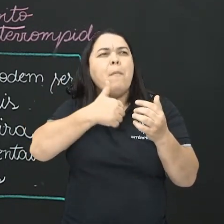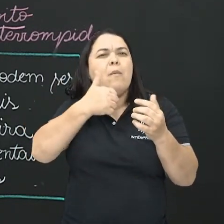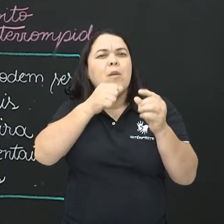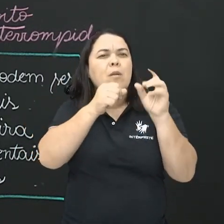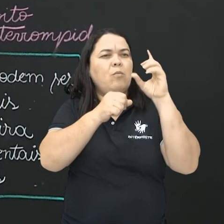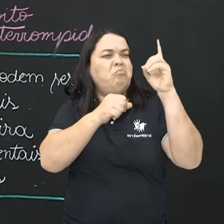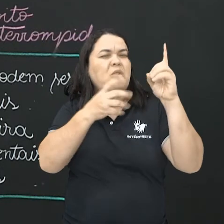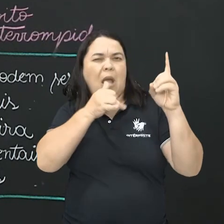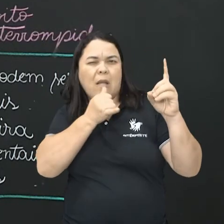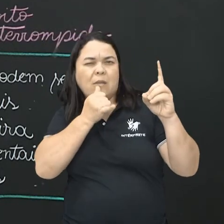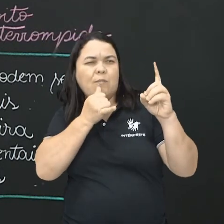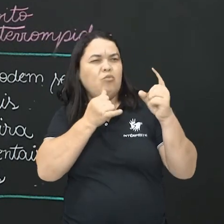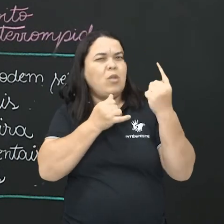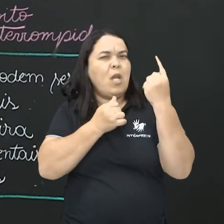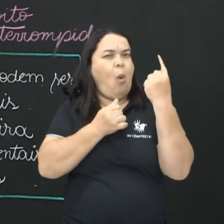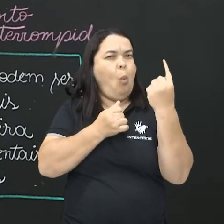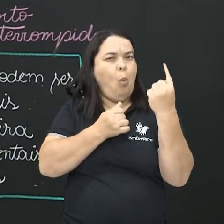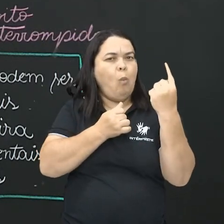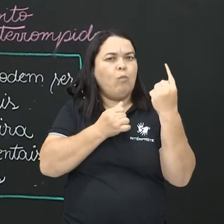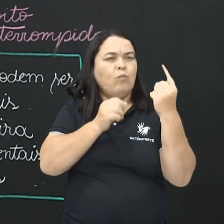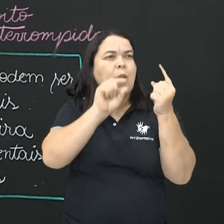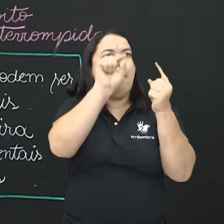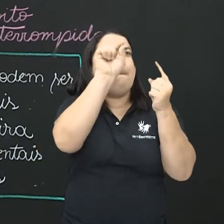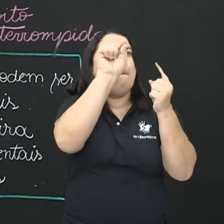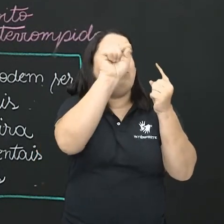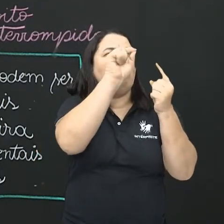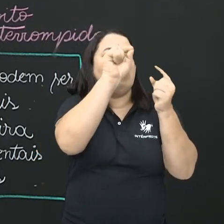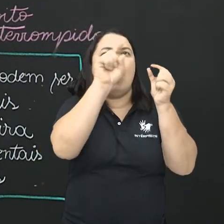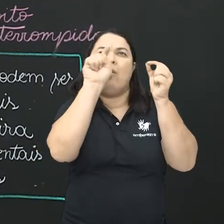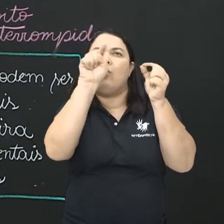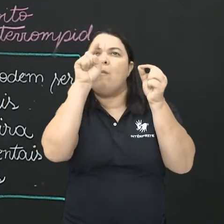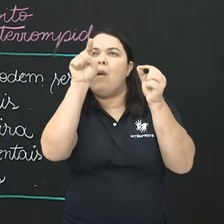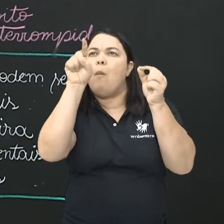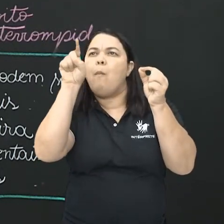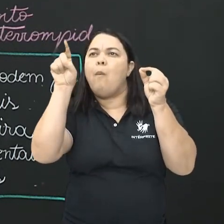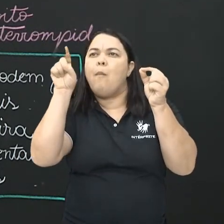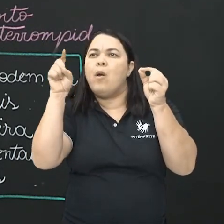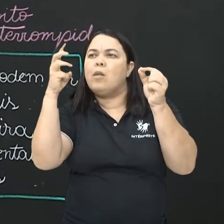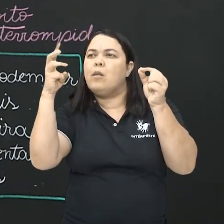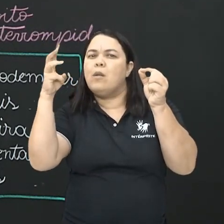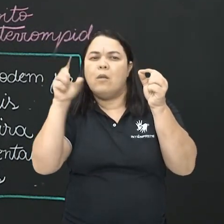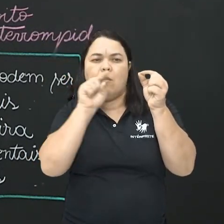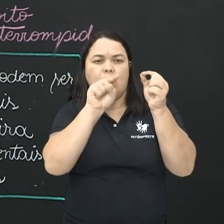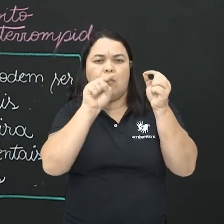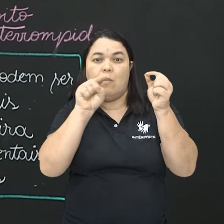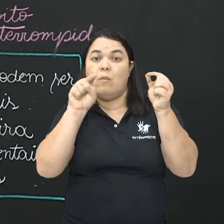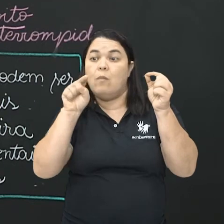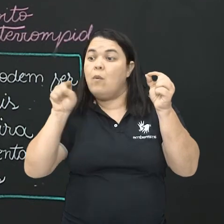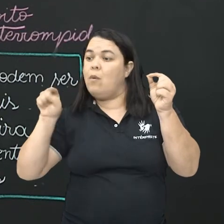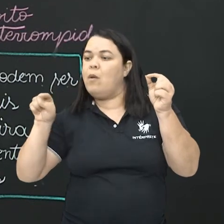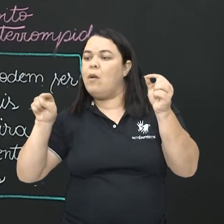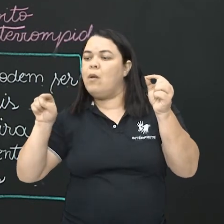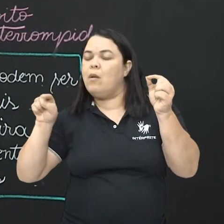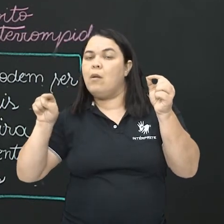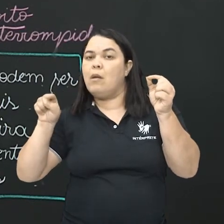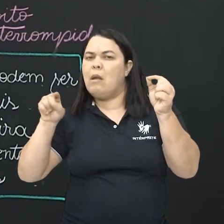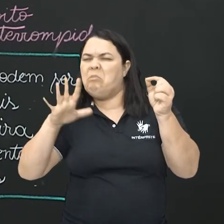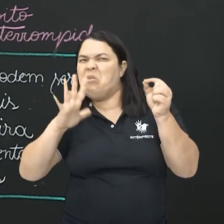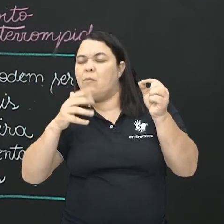dia 1. Que ela vai marcando no calendário. Dia 1, 2 do ciclo, 3 do ciclo. No dia, que a gente